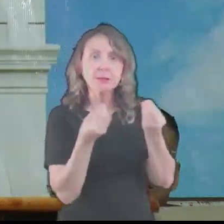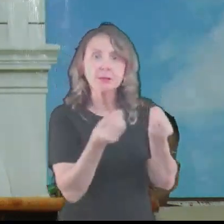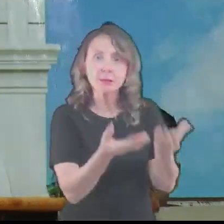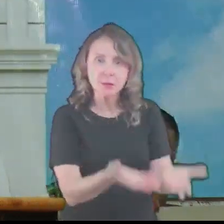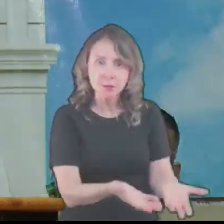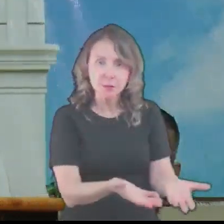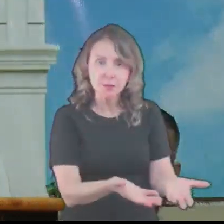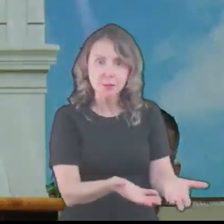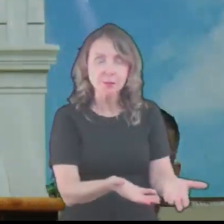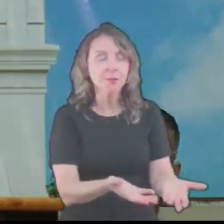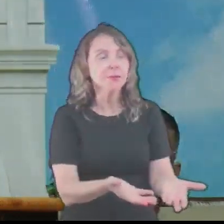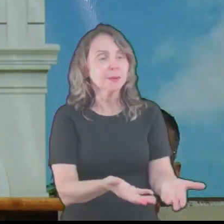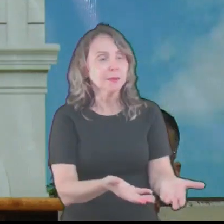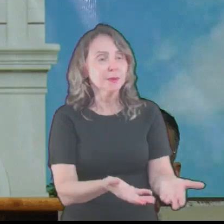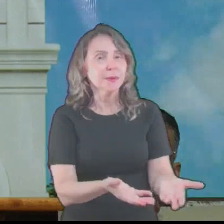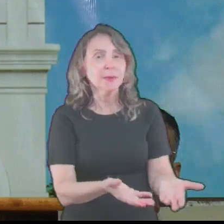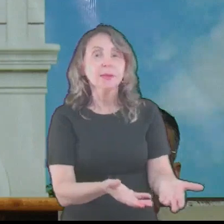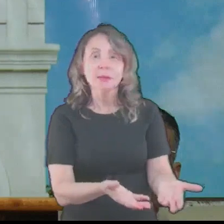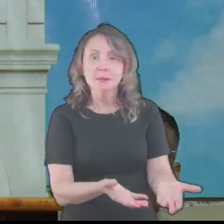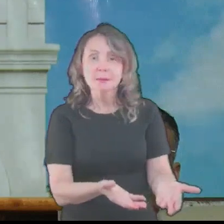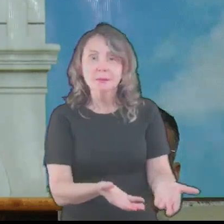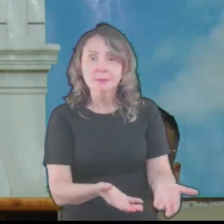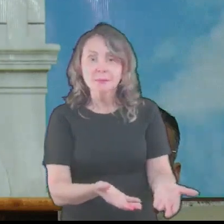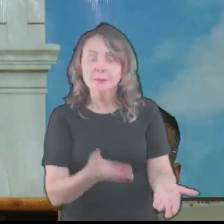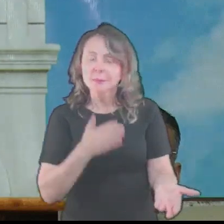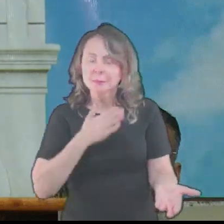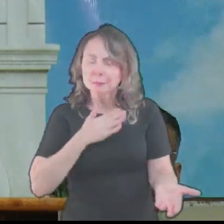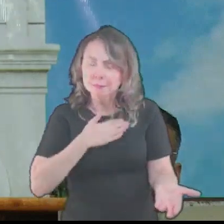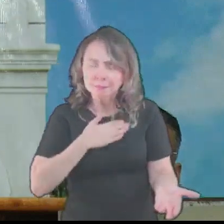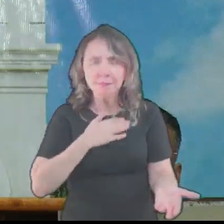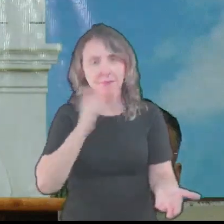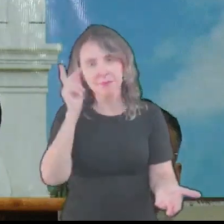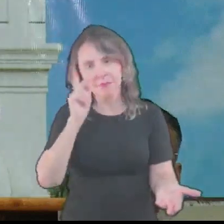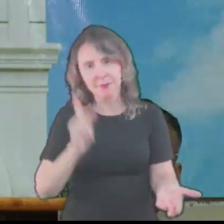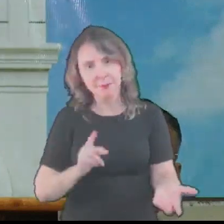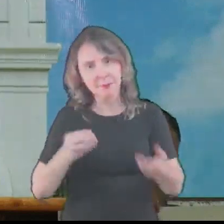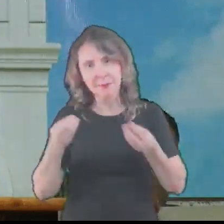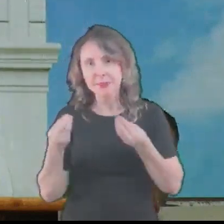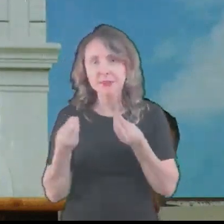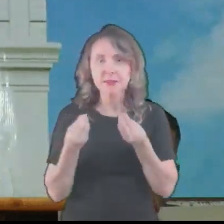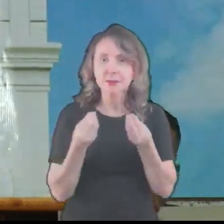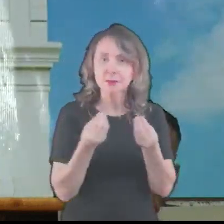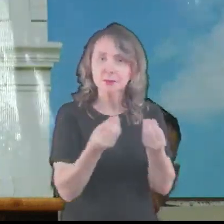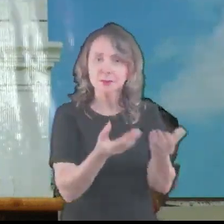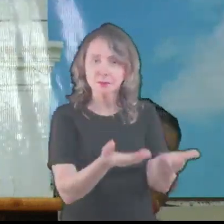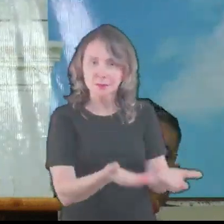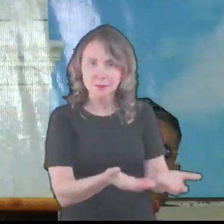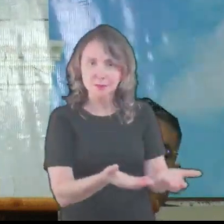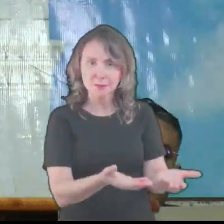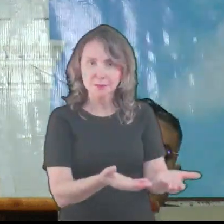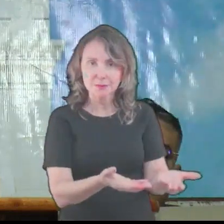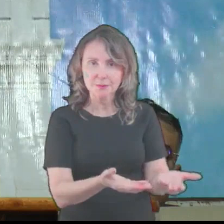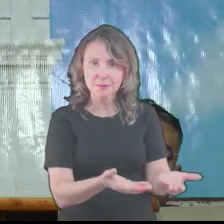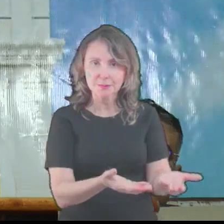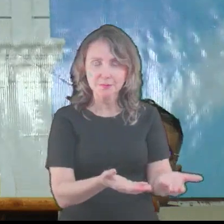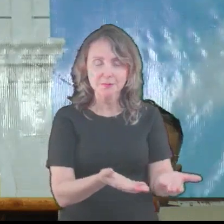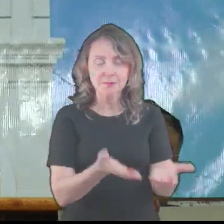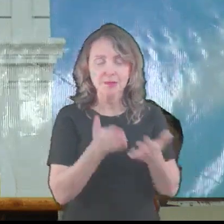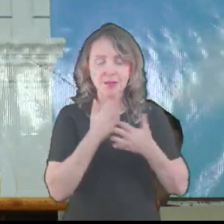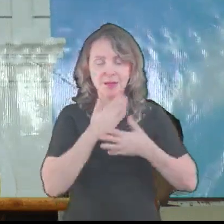Eu vou deixar com vocês a minha paz. E esta paz é uma